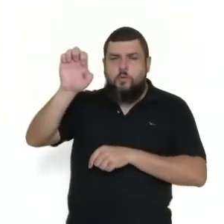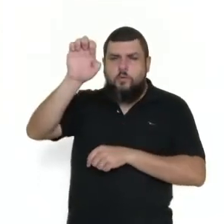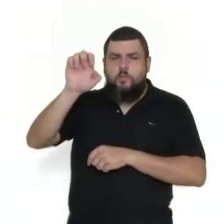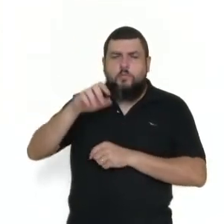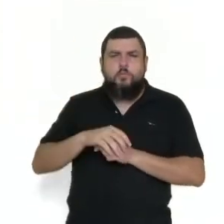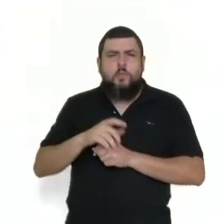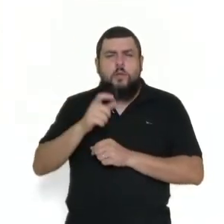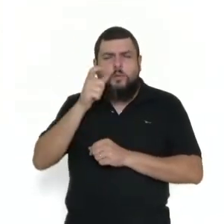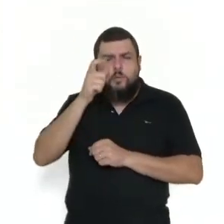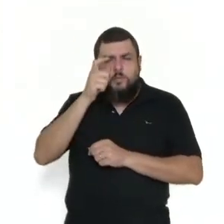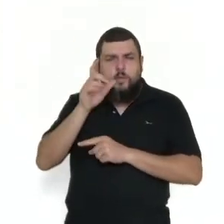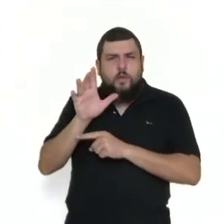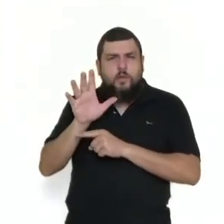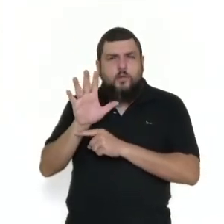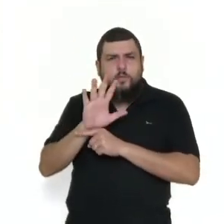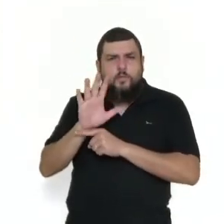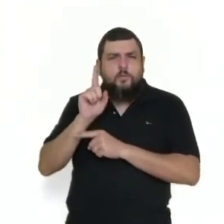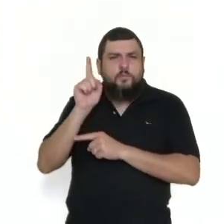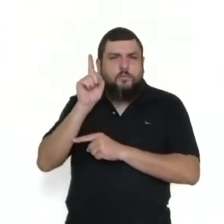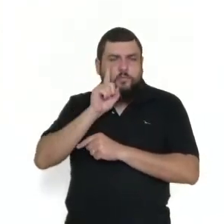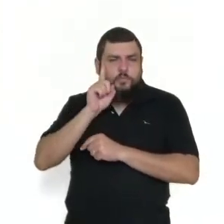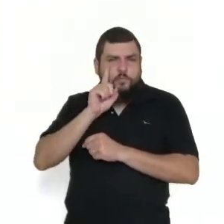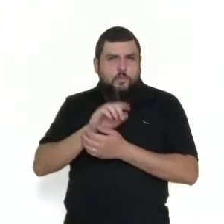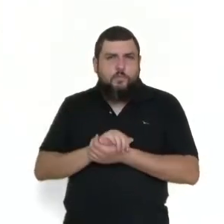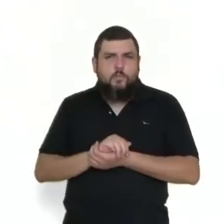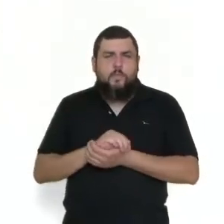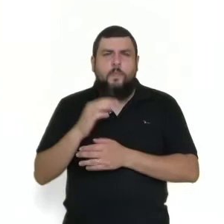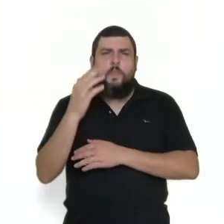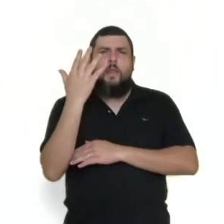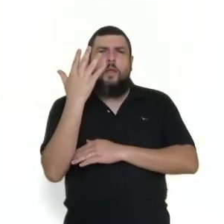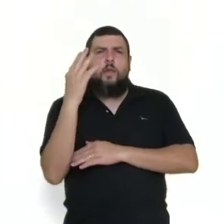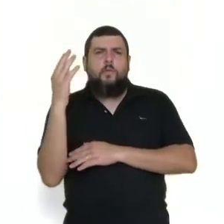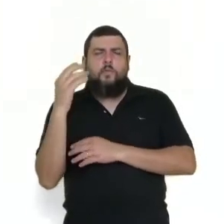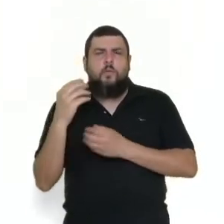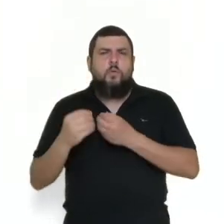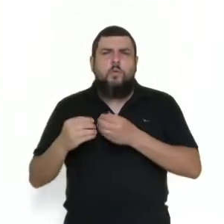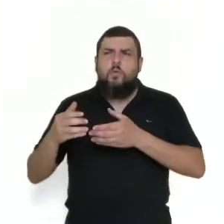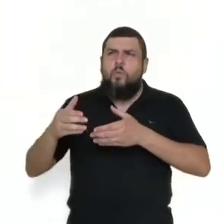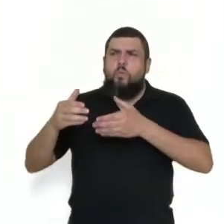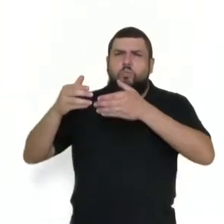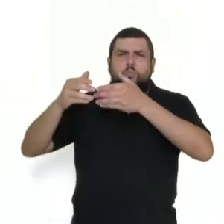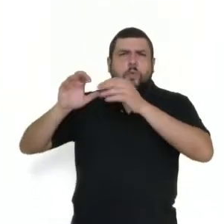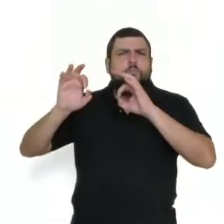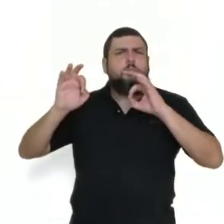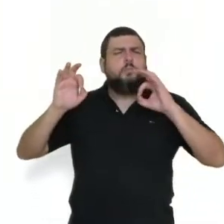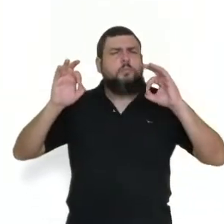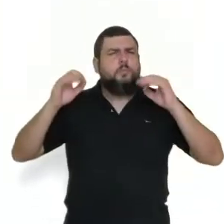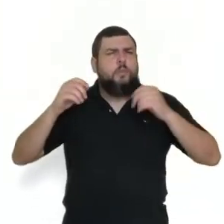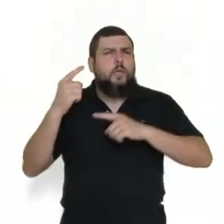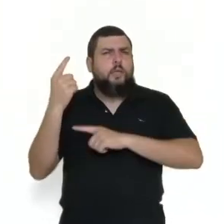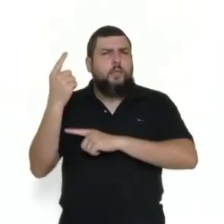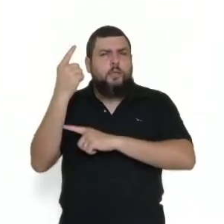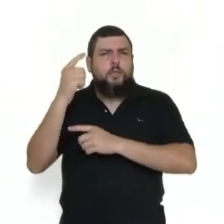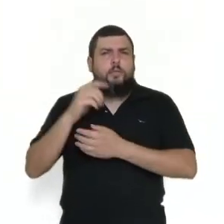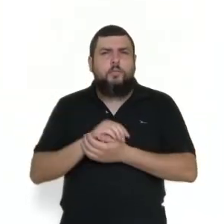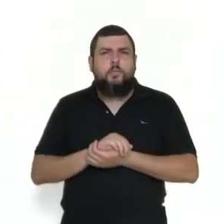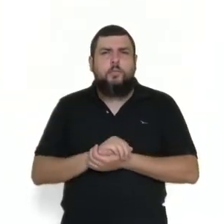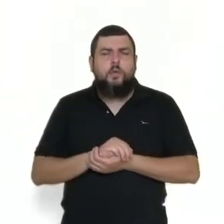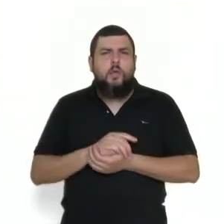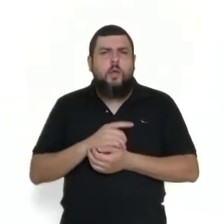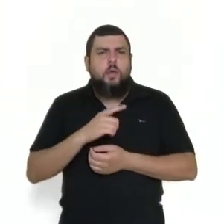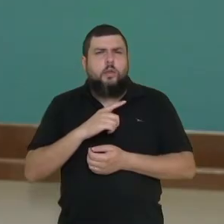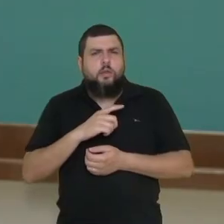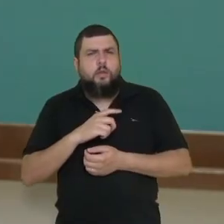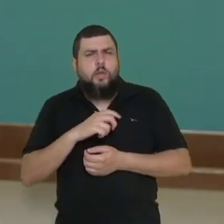americanos principalmente. Sua vegetação é formada por bordos, carvalhos, faias, entre outros. Fauna é representada por esquilos,